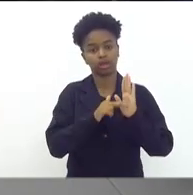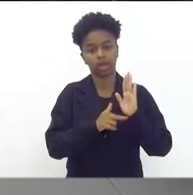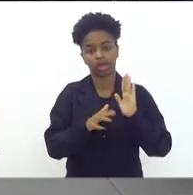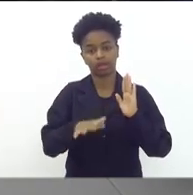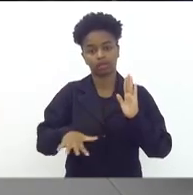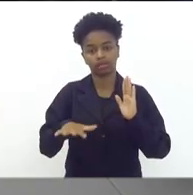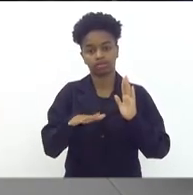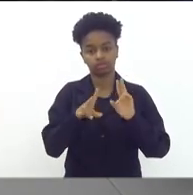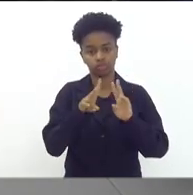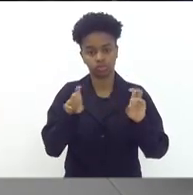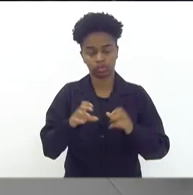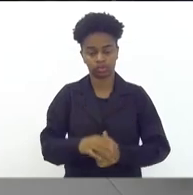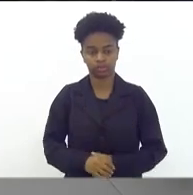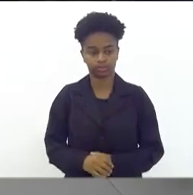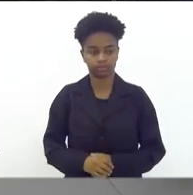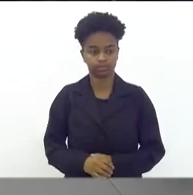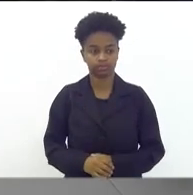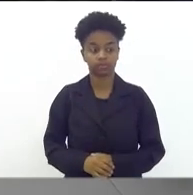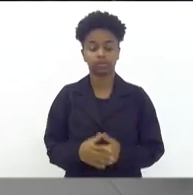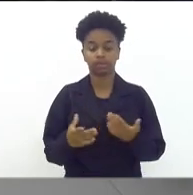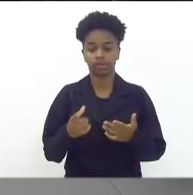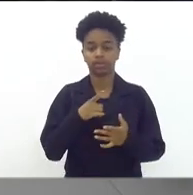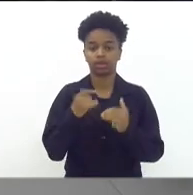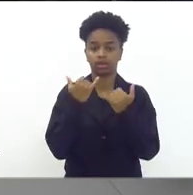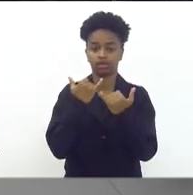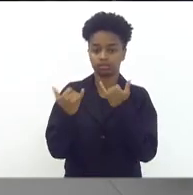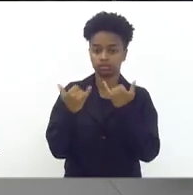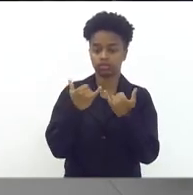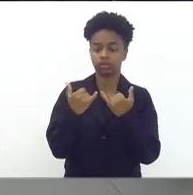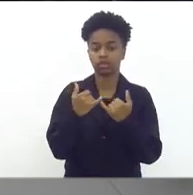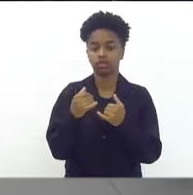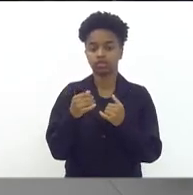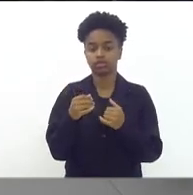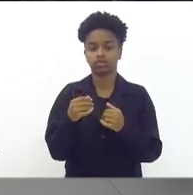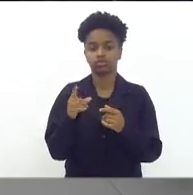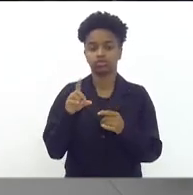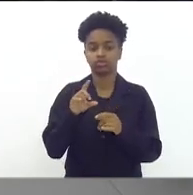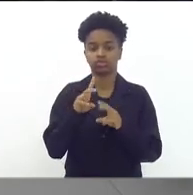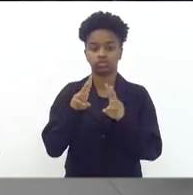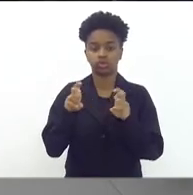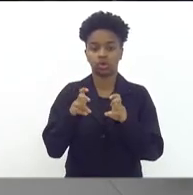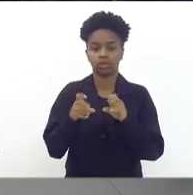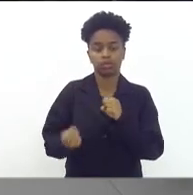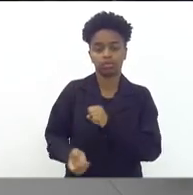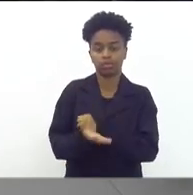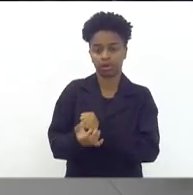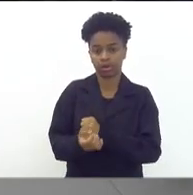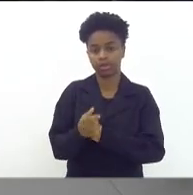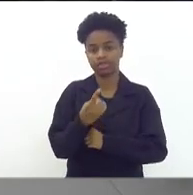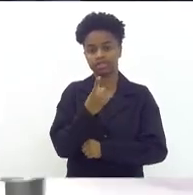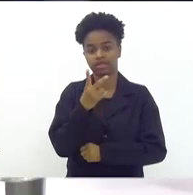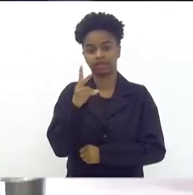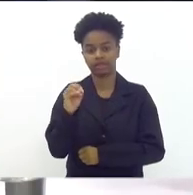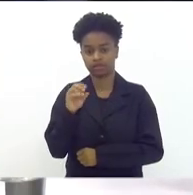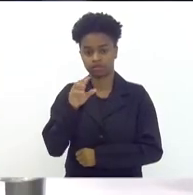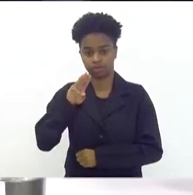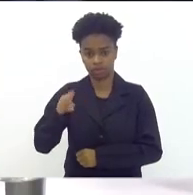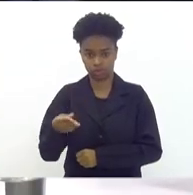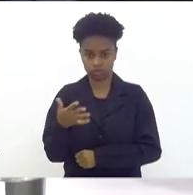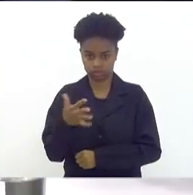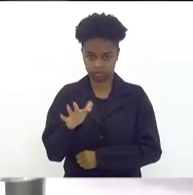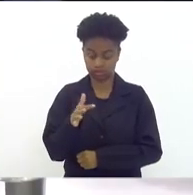setor tá existe a notícia de fraude na casa dos 120 milhões em relação a isso o primeiro processo